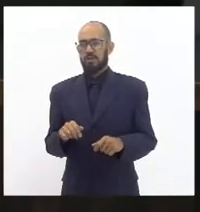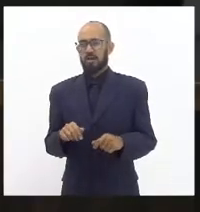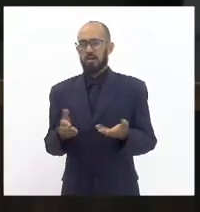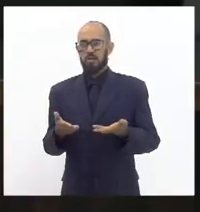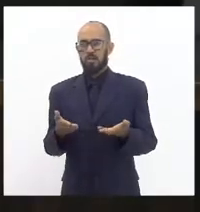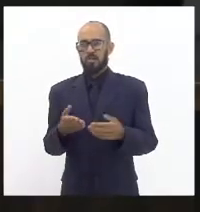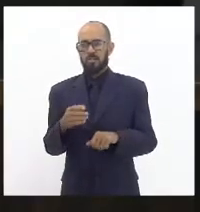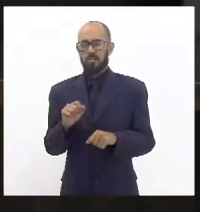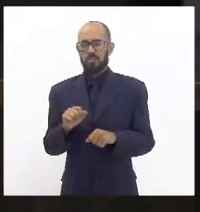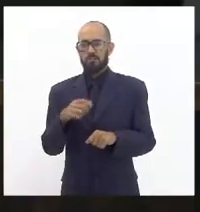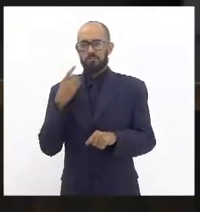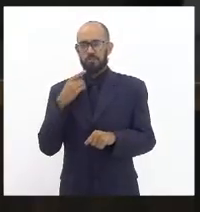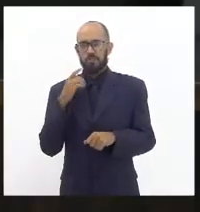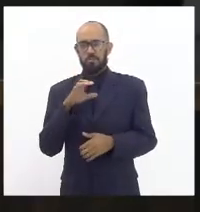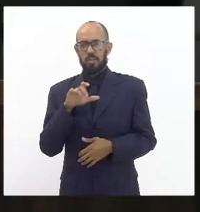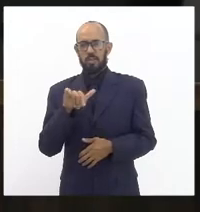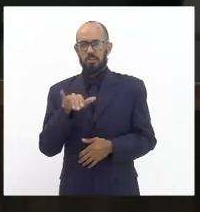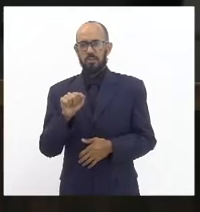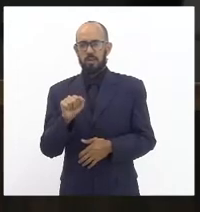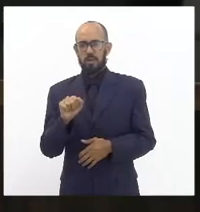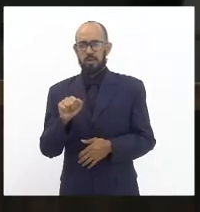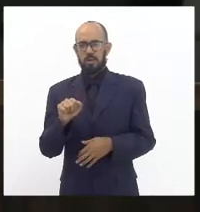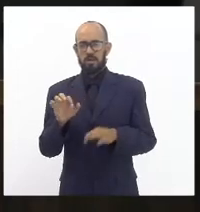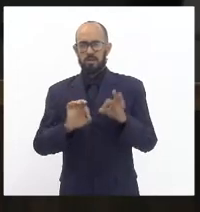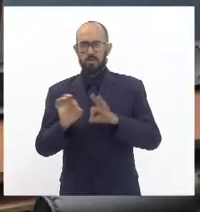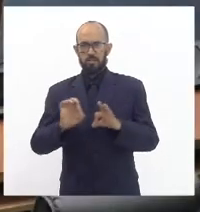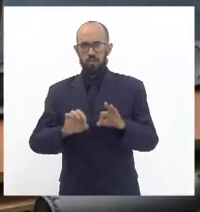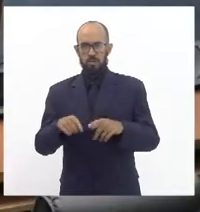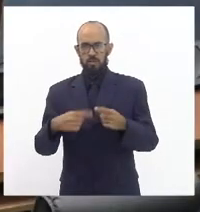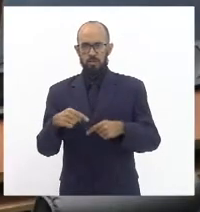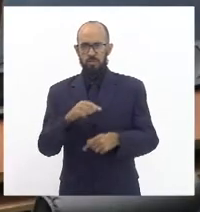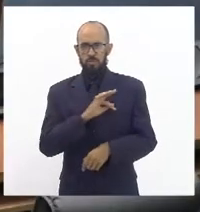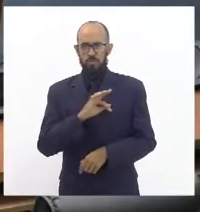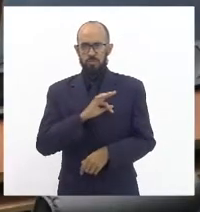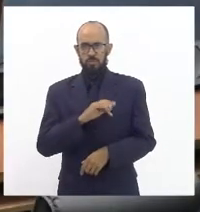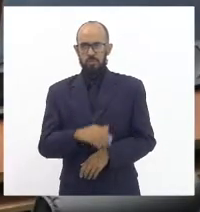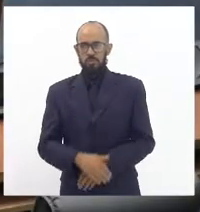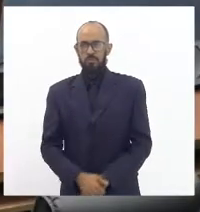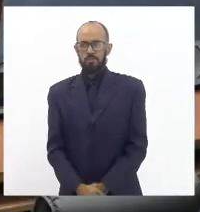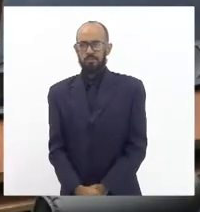deputada Célia Jordão em seguida a deputada marca